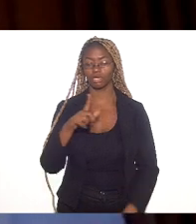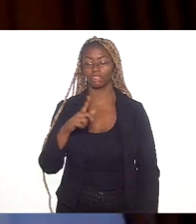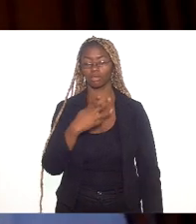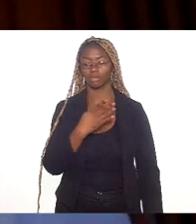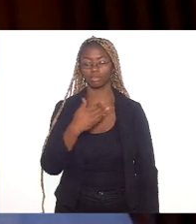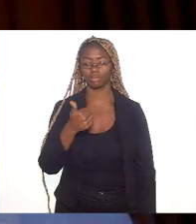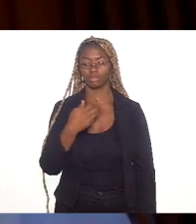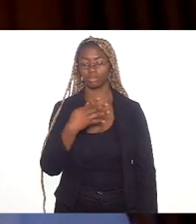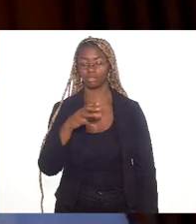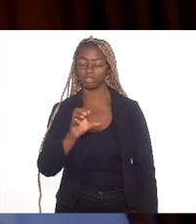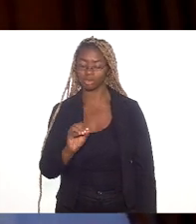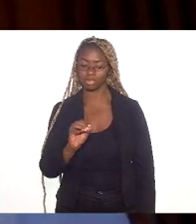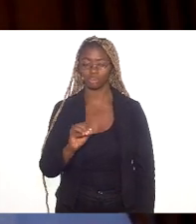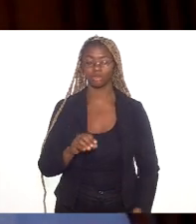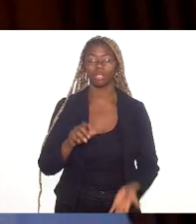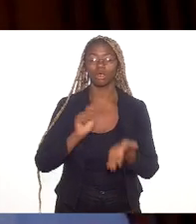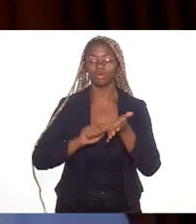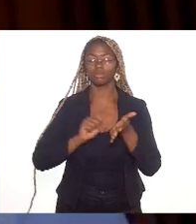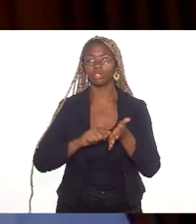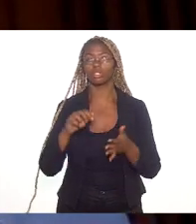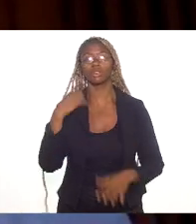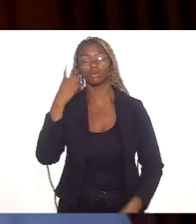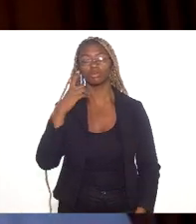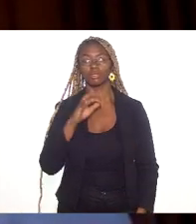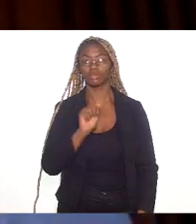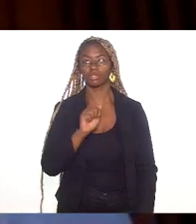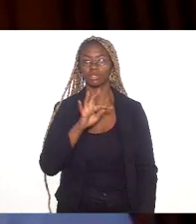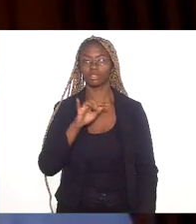de 2018, autoria do deputado Átila Nunes. Parecer.